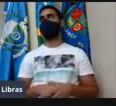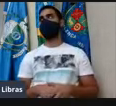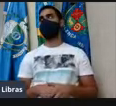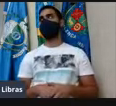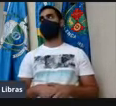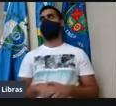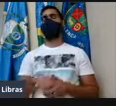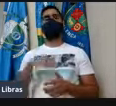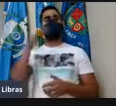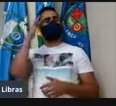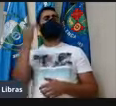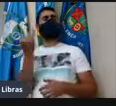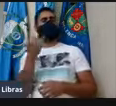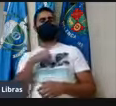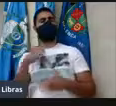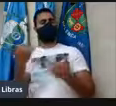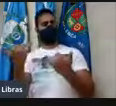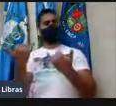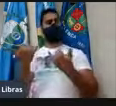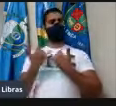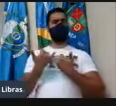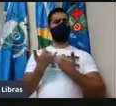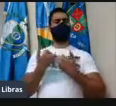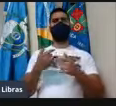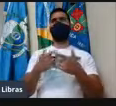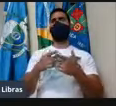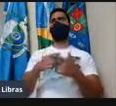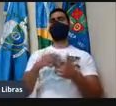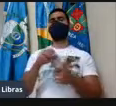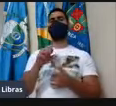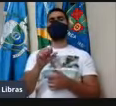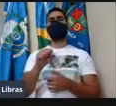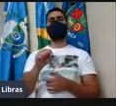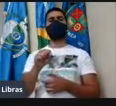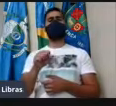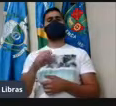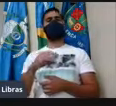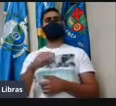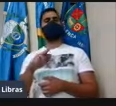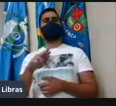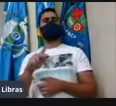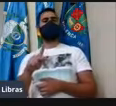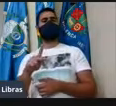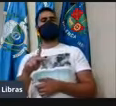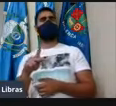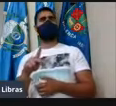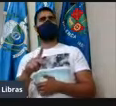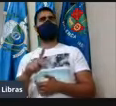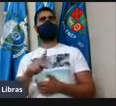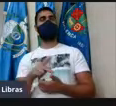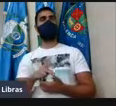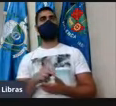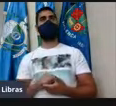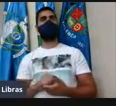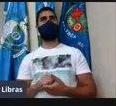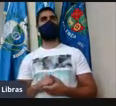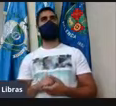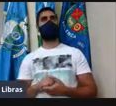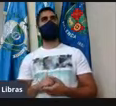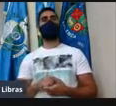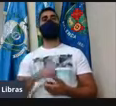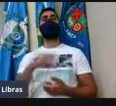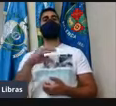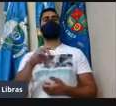Juarez, trazer essas informações, porque o CRP vence agora 26 de outubro. O CRP